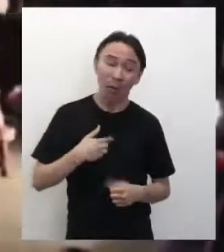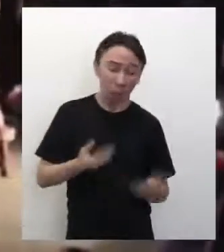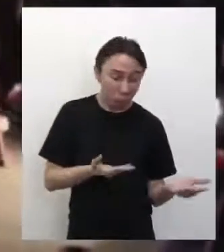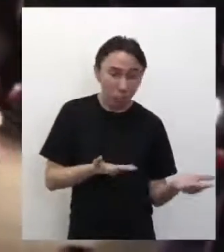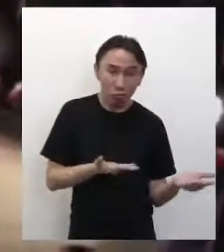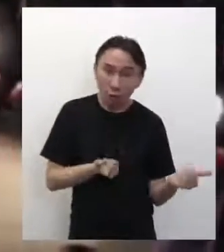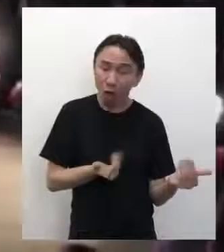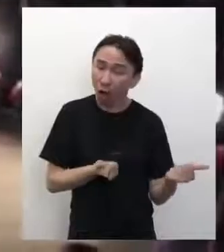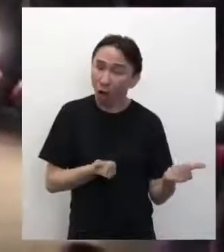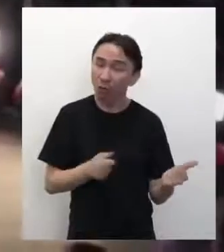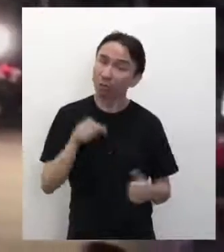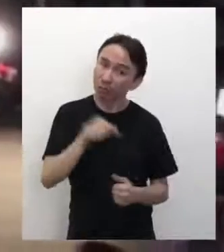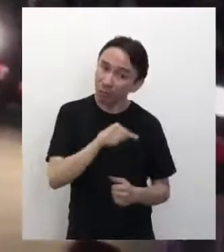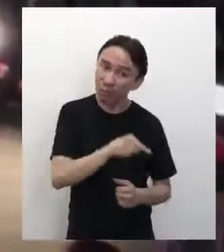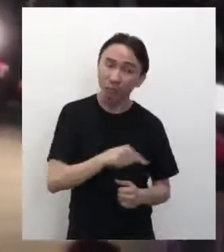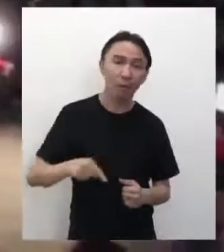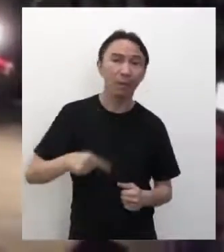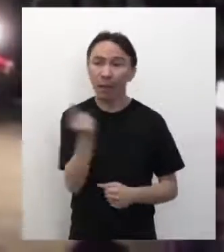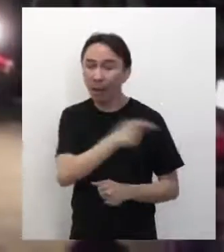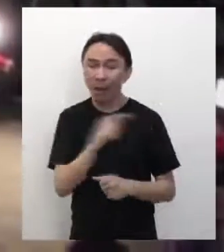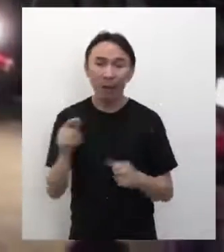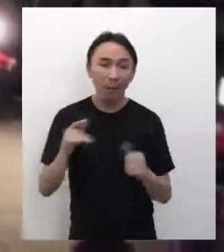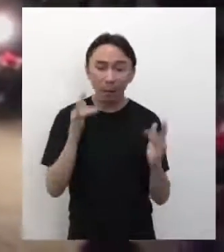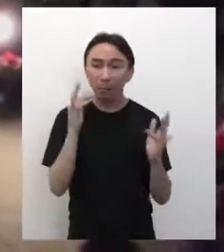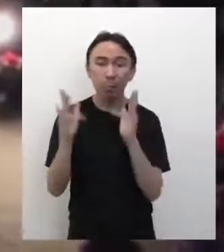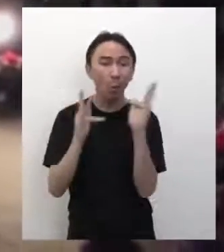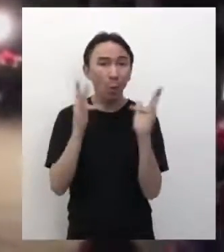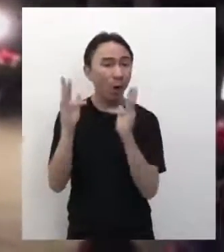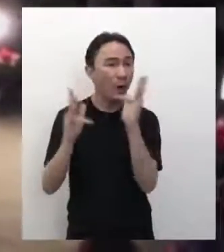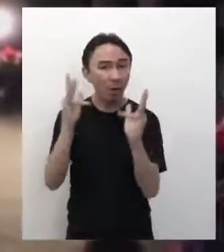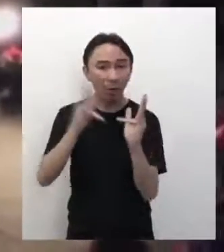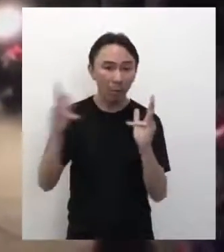branco. Uma excelência pra